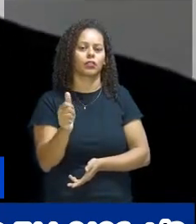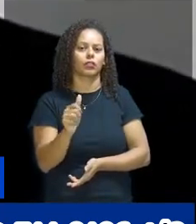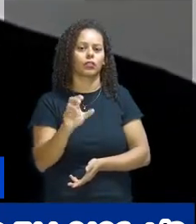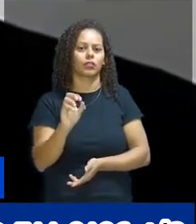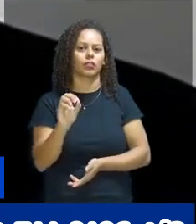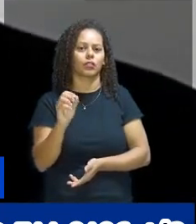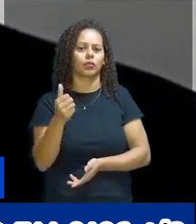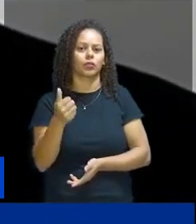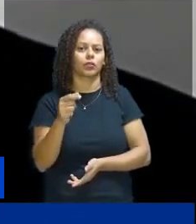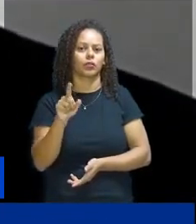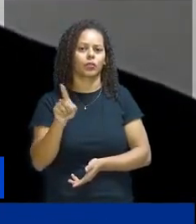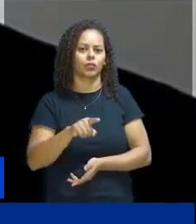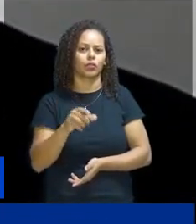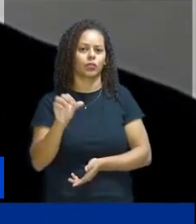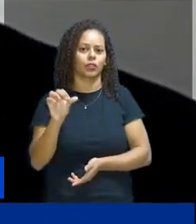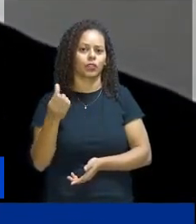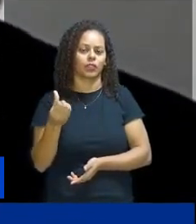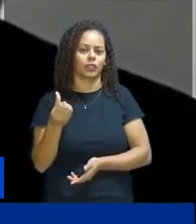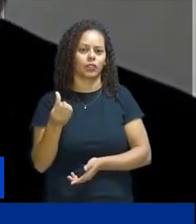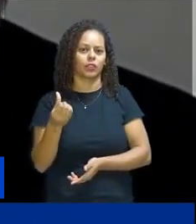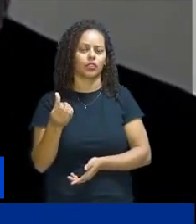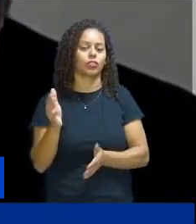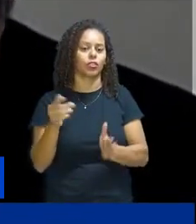511-0196. Tá? E